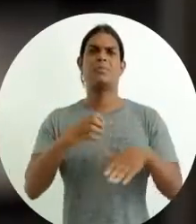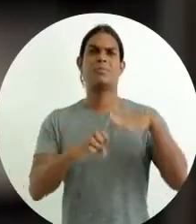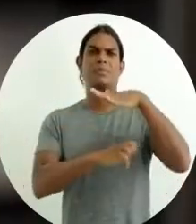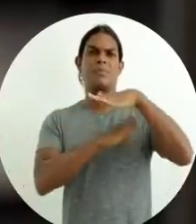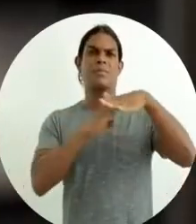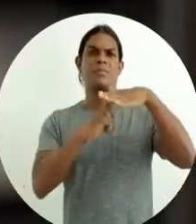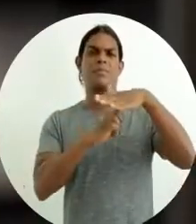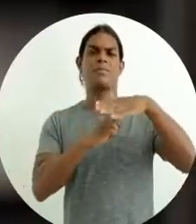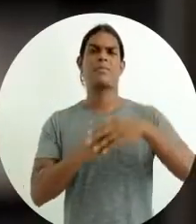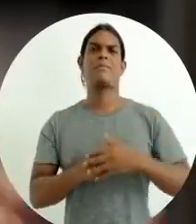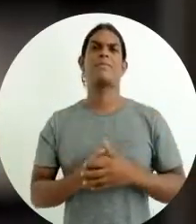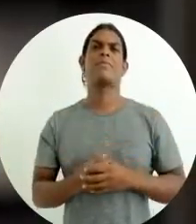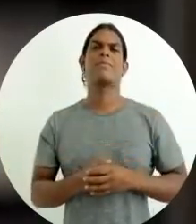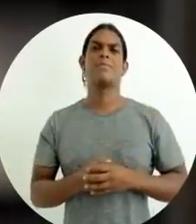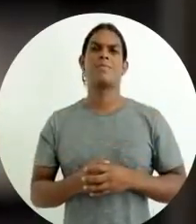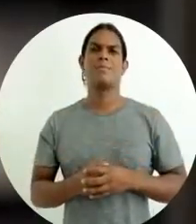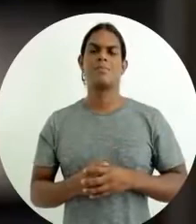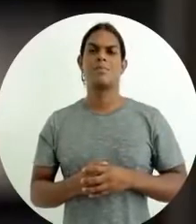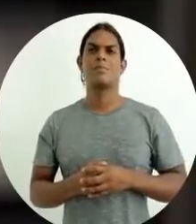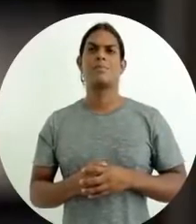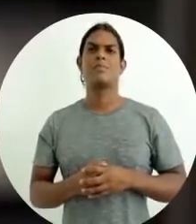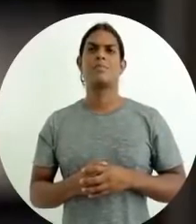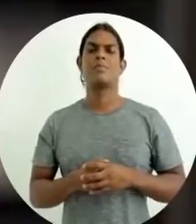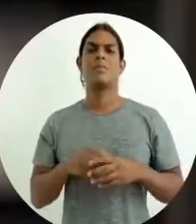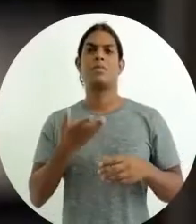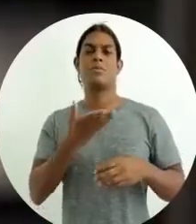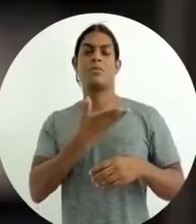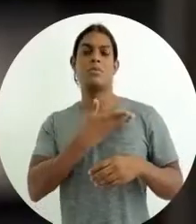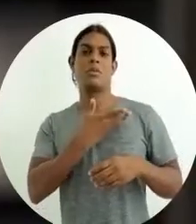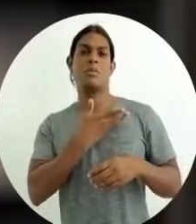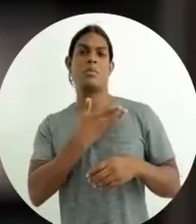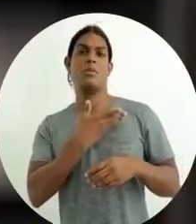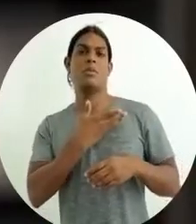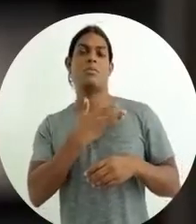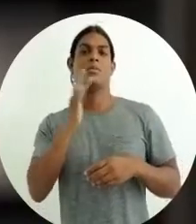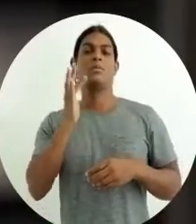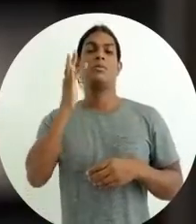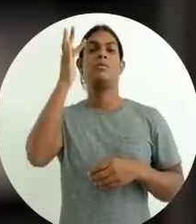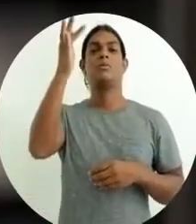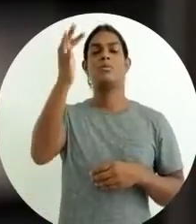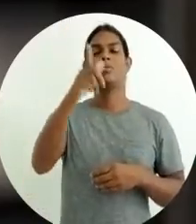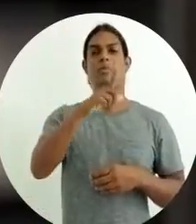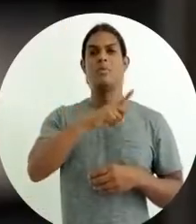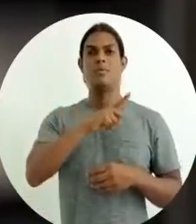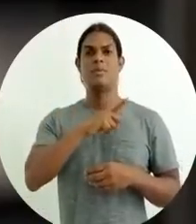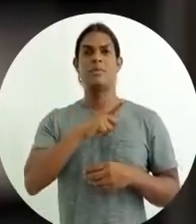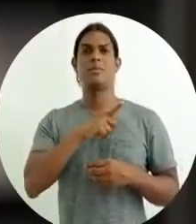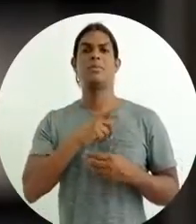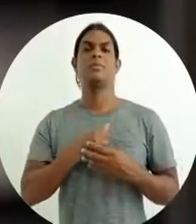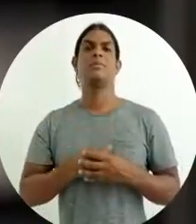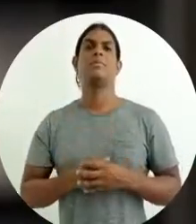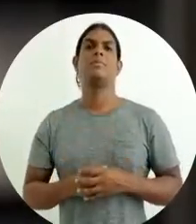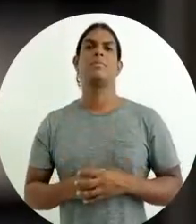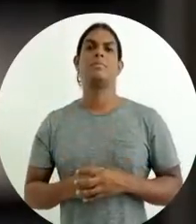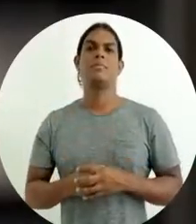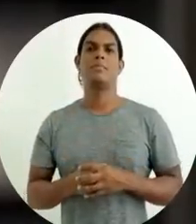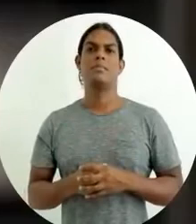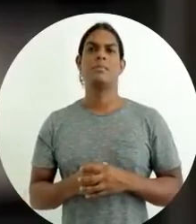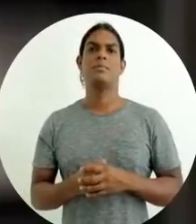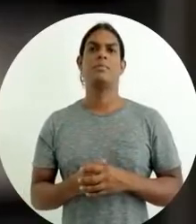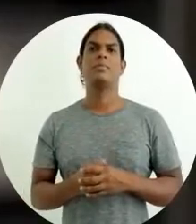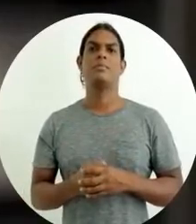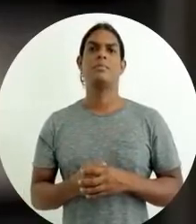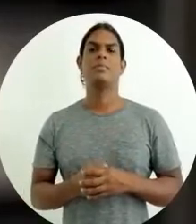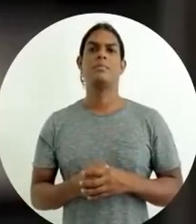importante até mesmo para os vínculos profissionais que ele pode, com certeza, alcançar dentro